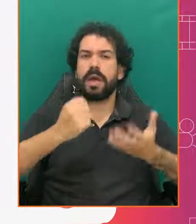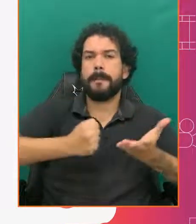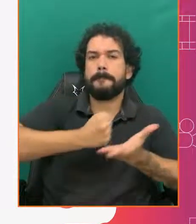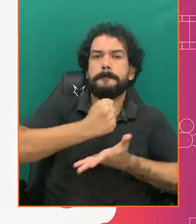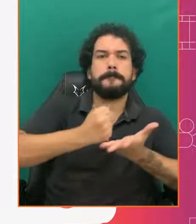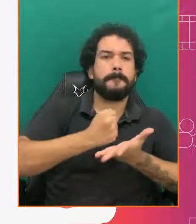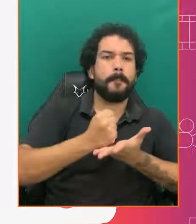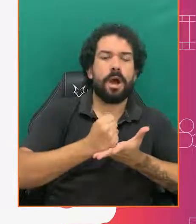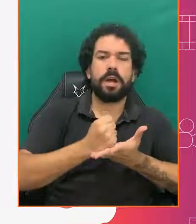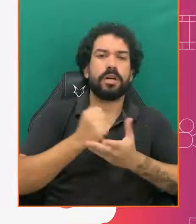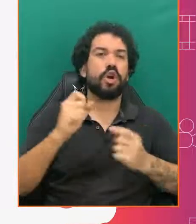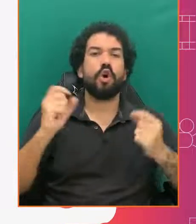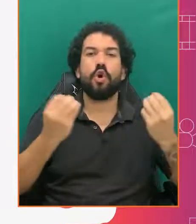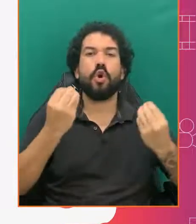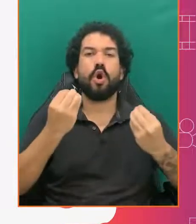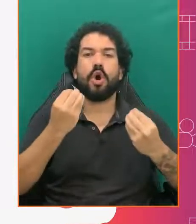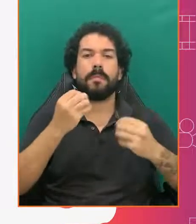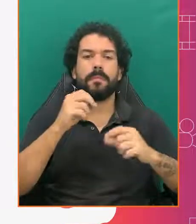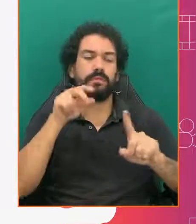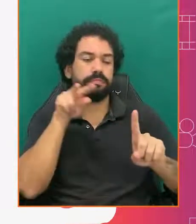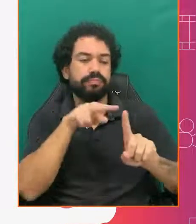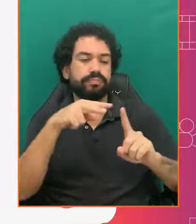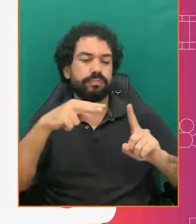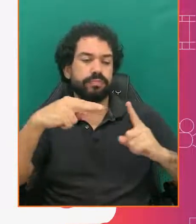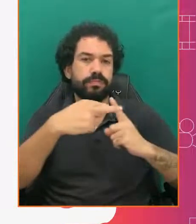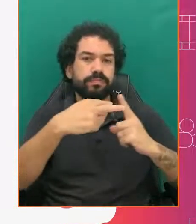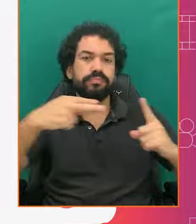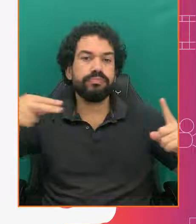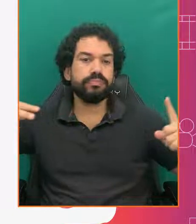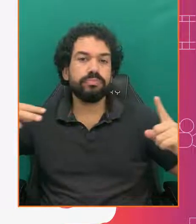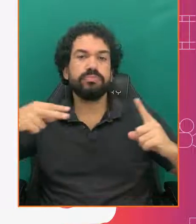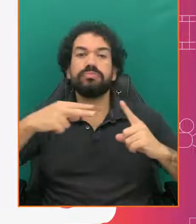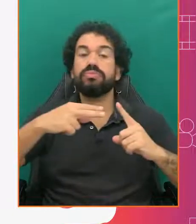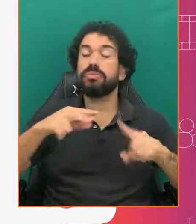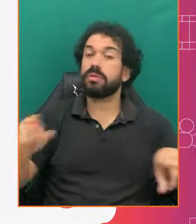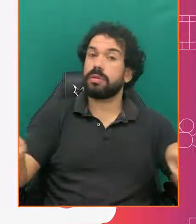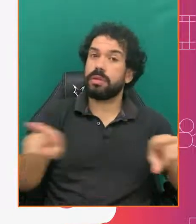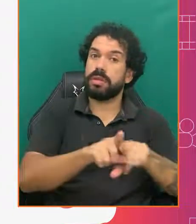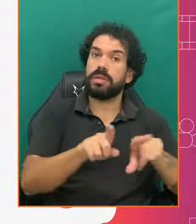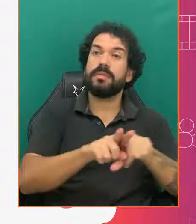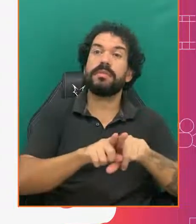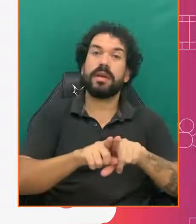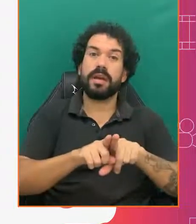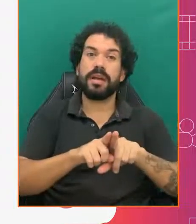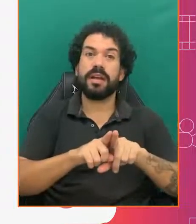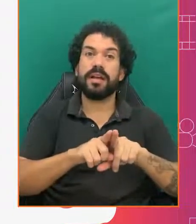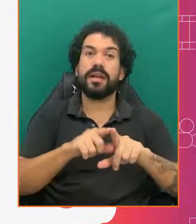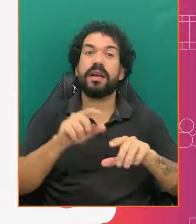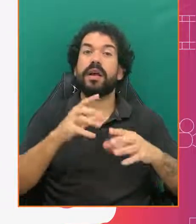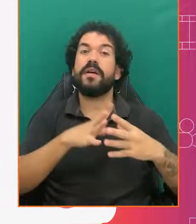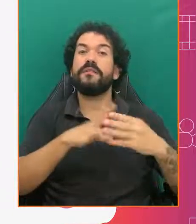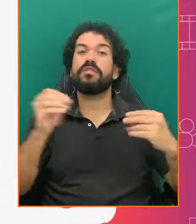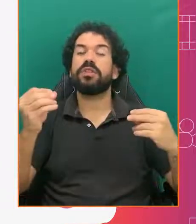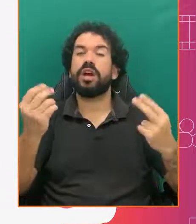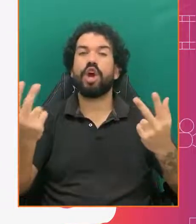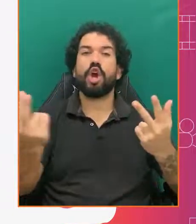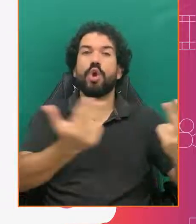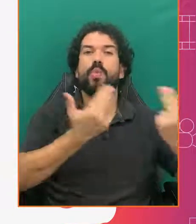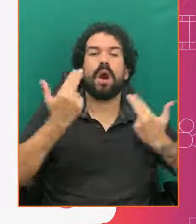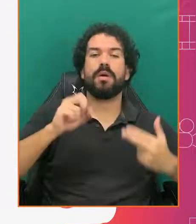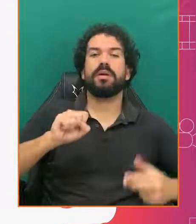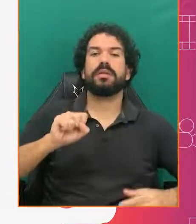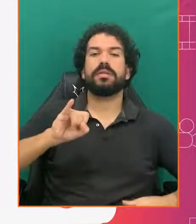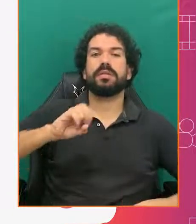as noções principais de perspectiva e principalmente fugir de